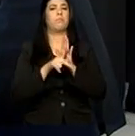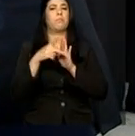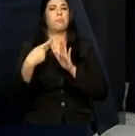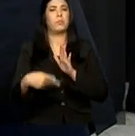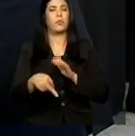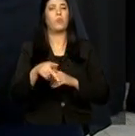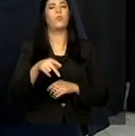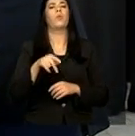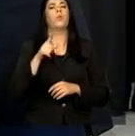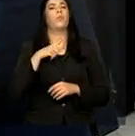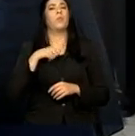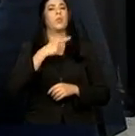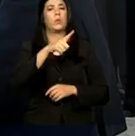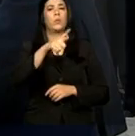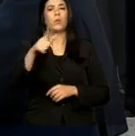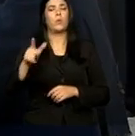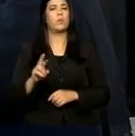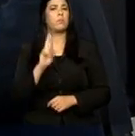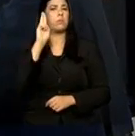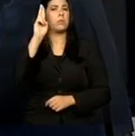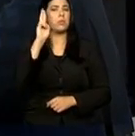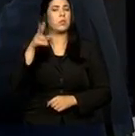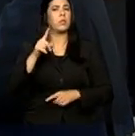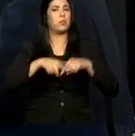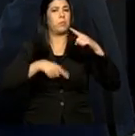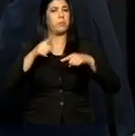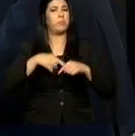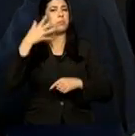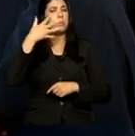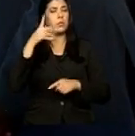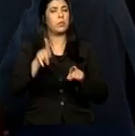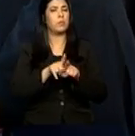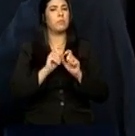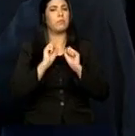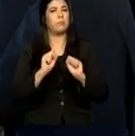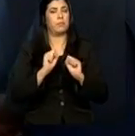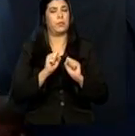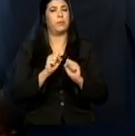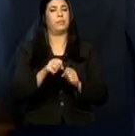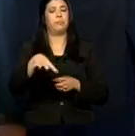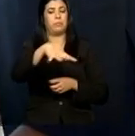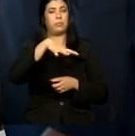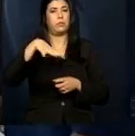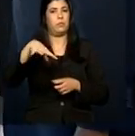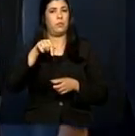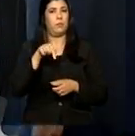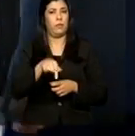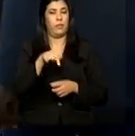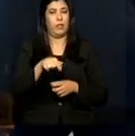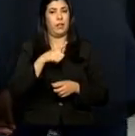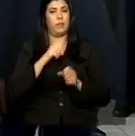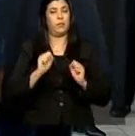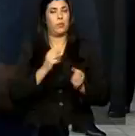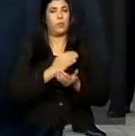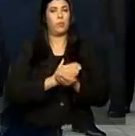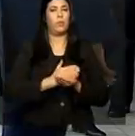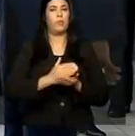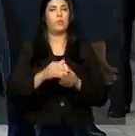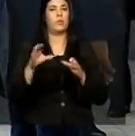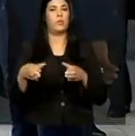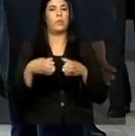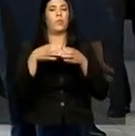imaginário coletivo das autoridades políticas da região, porque permite que você tenha, a partir deste momento, a